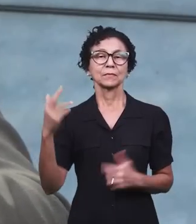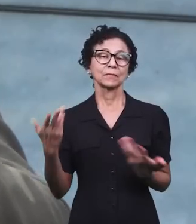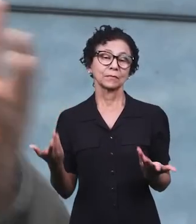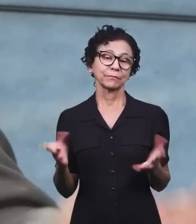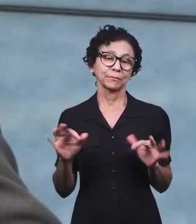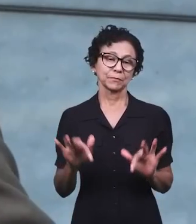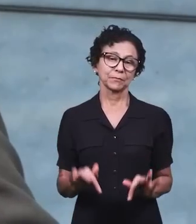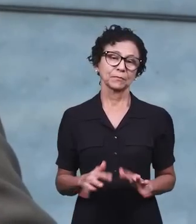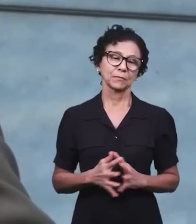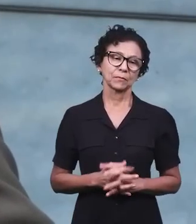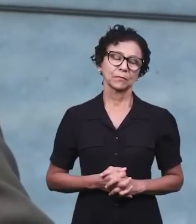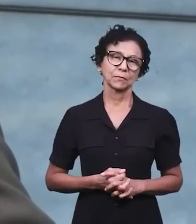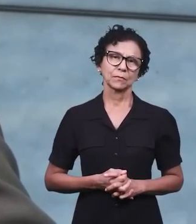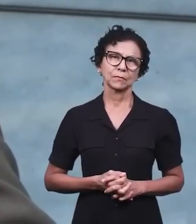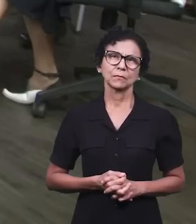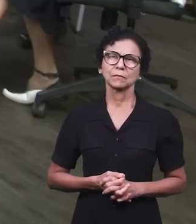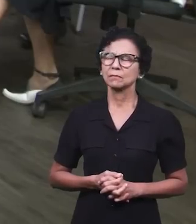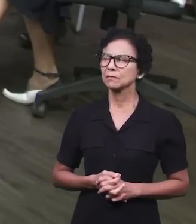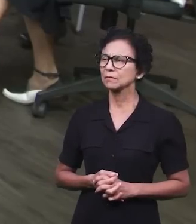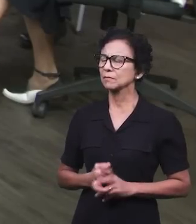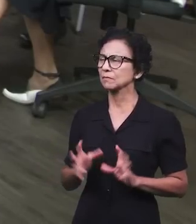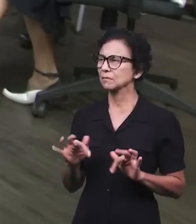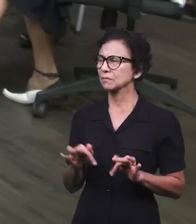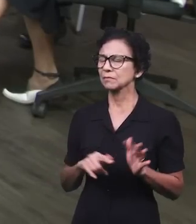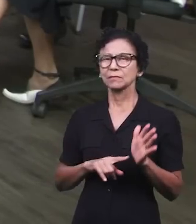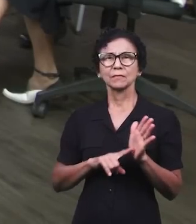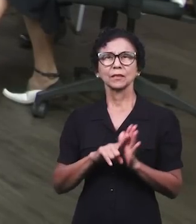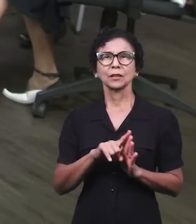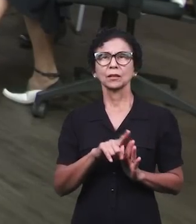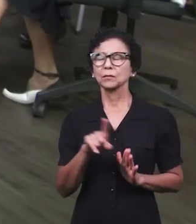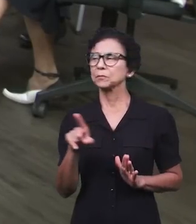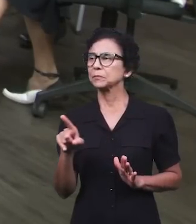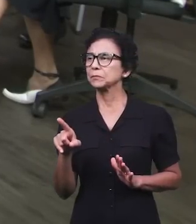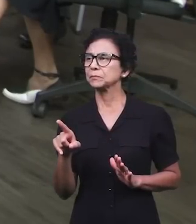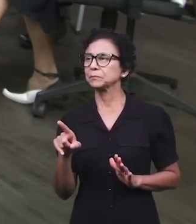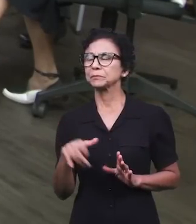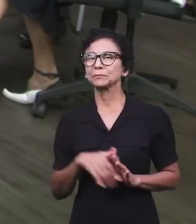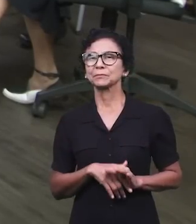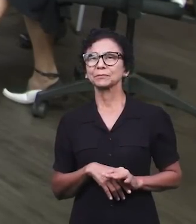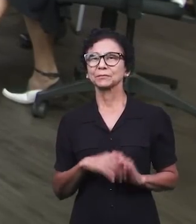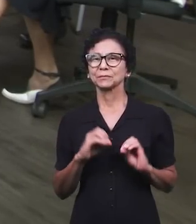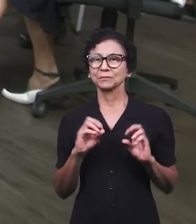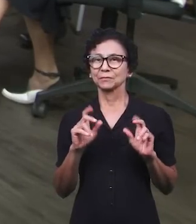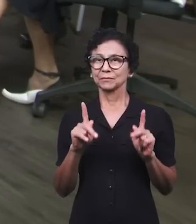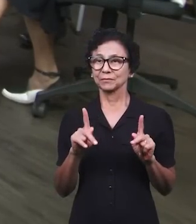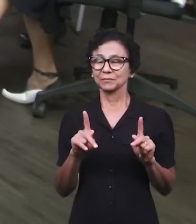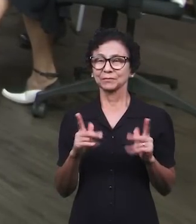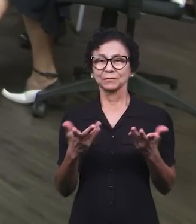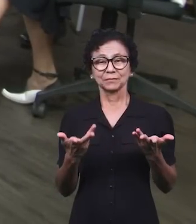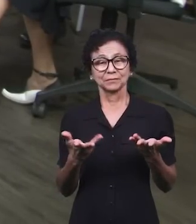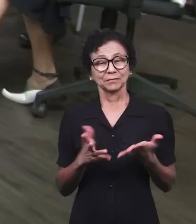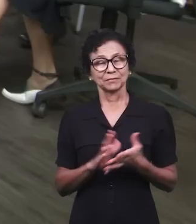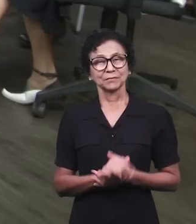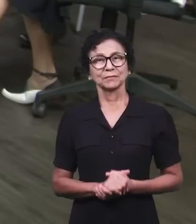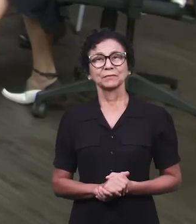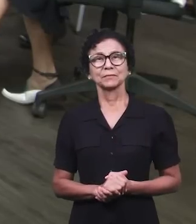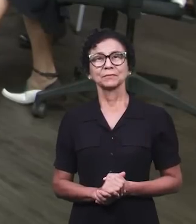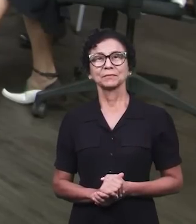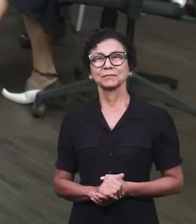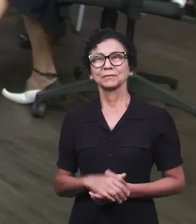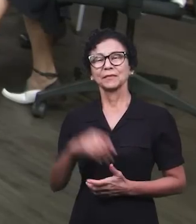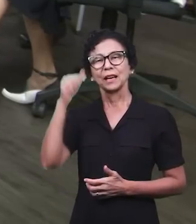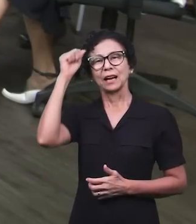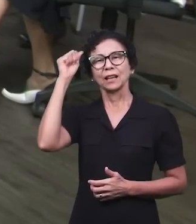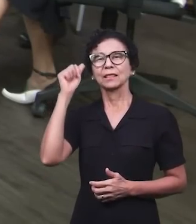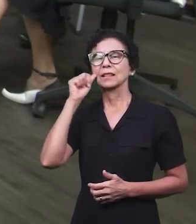a gente está caminhando aqui para o final. Não sei se há mais uma pergunta que vocês queiram fazer. Estão satisfeitos? Então, primeiro vou me despedir da minha